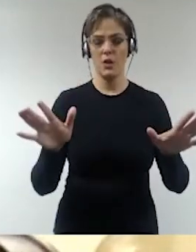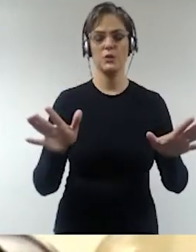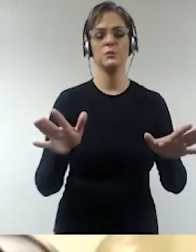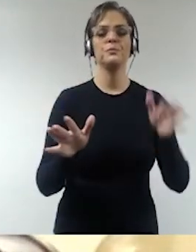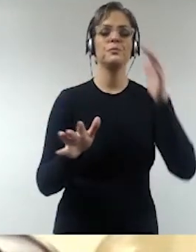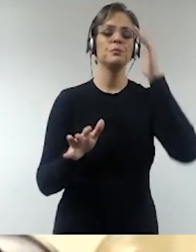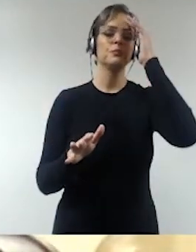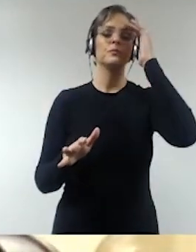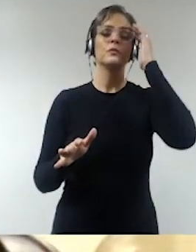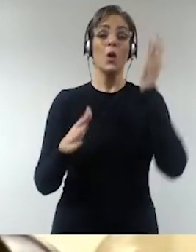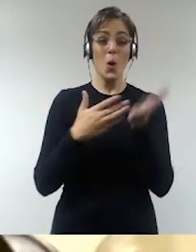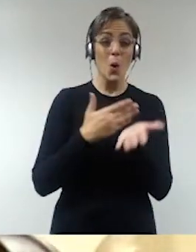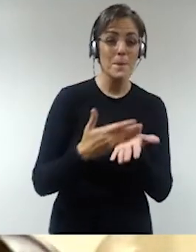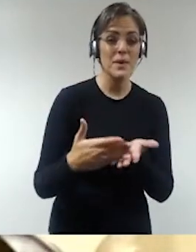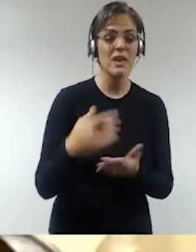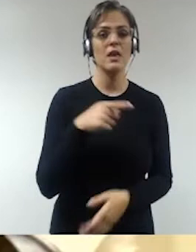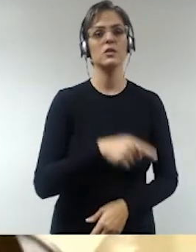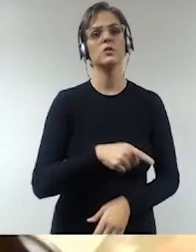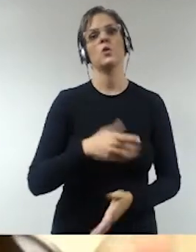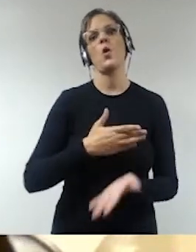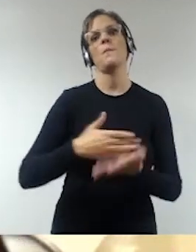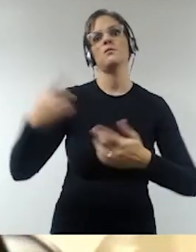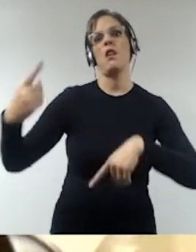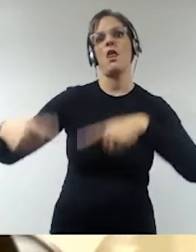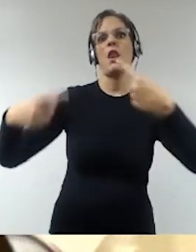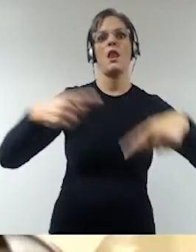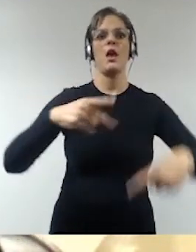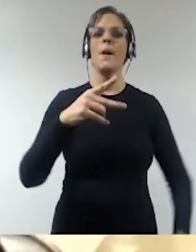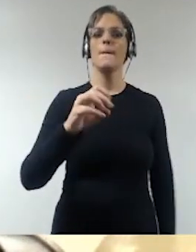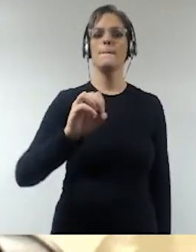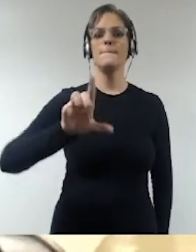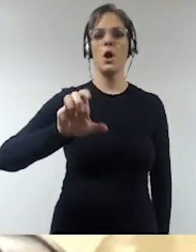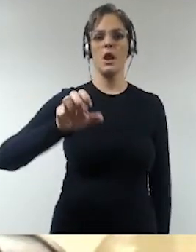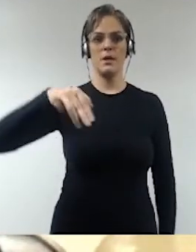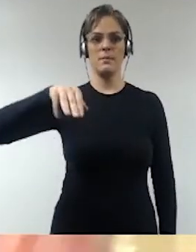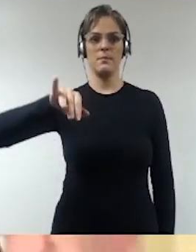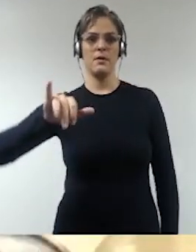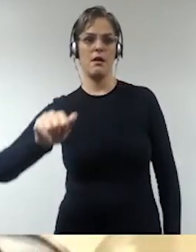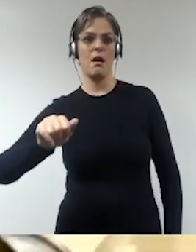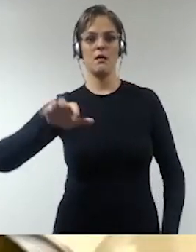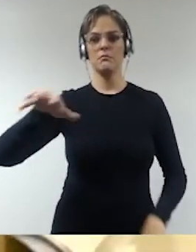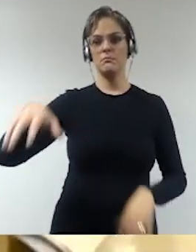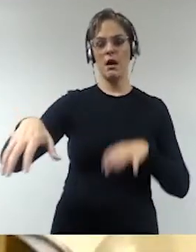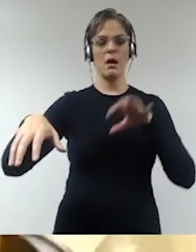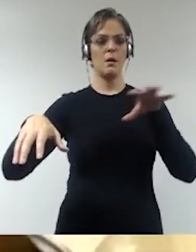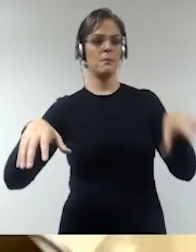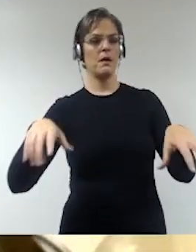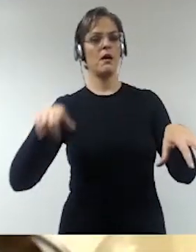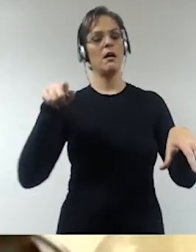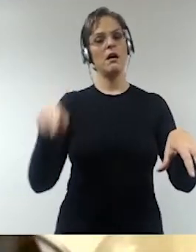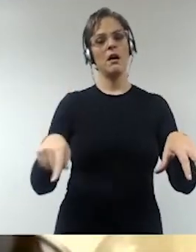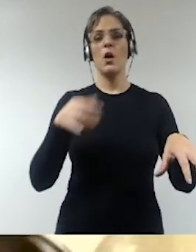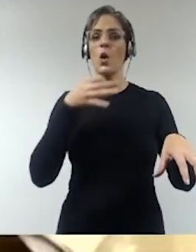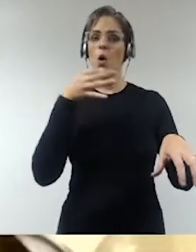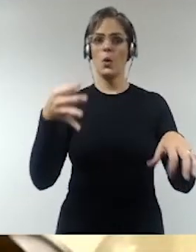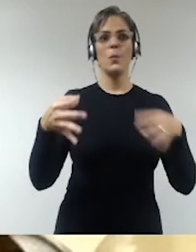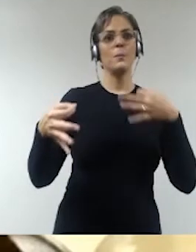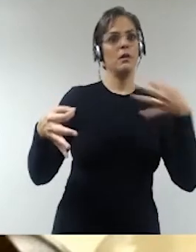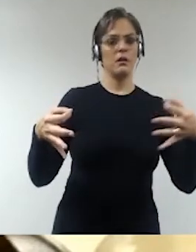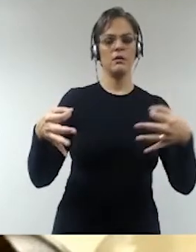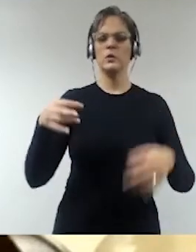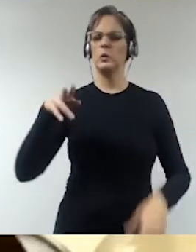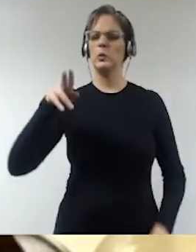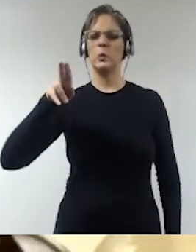momento, ela gerou uma certa polêmica e ela levou a dois extremos. Aqueles que entendiam que eu jamais